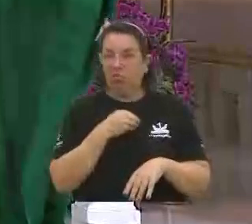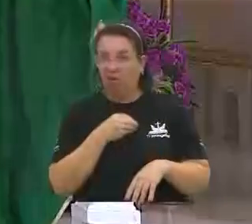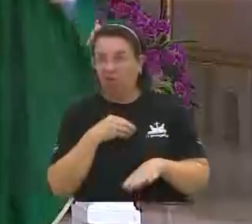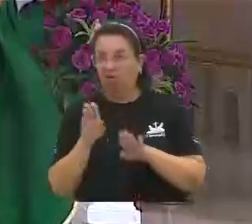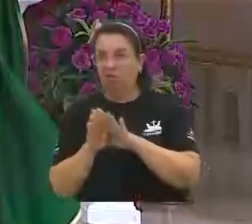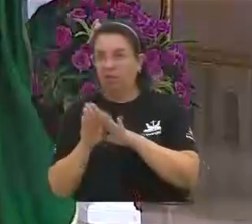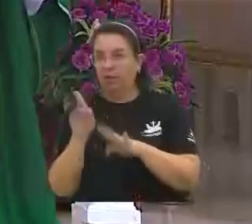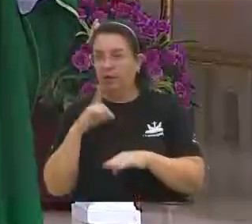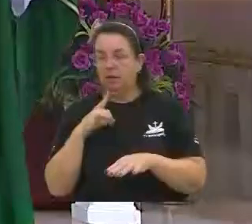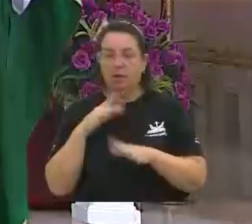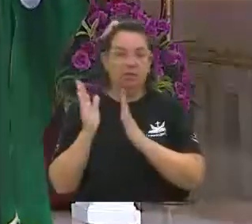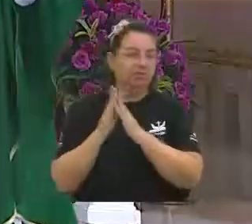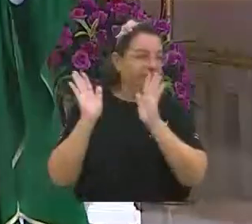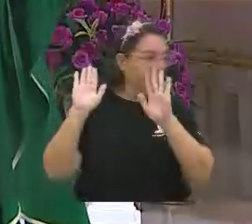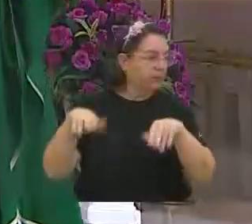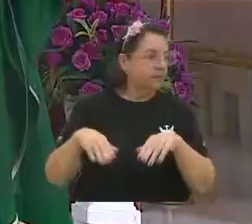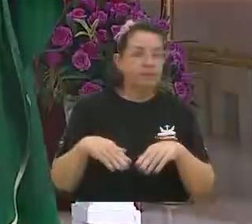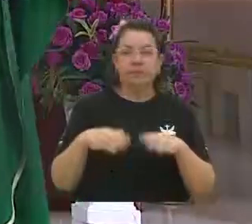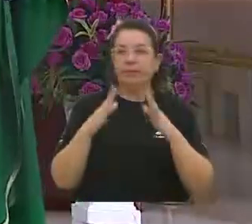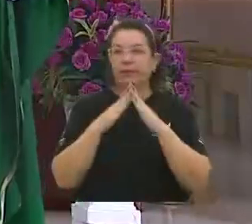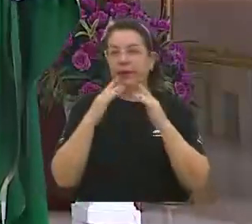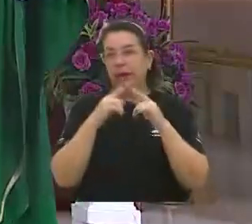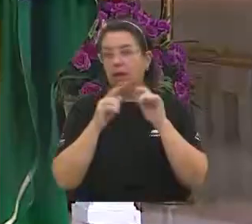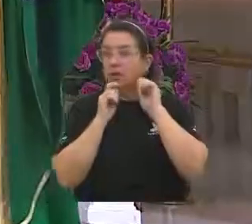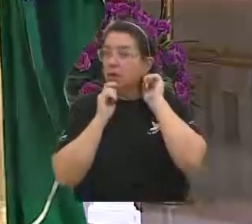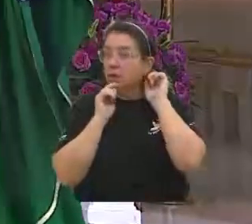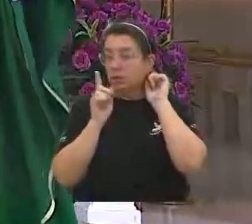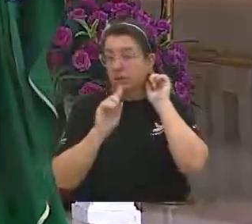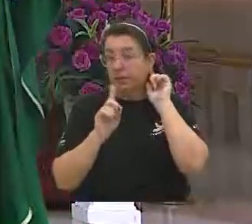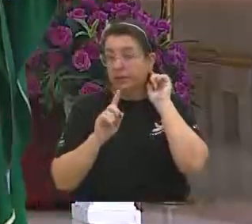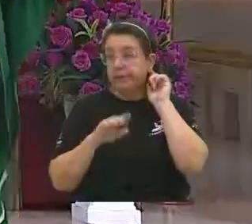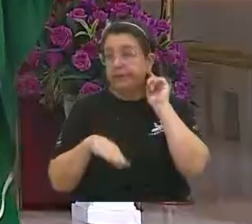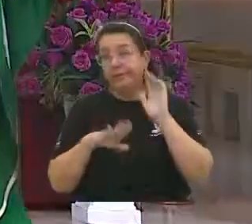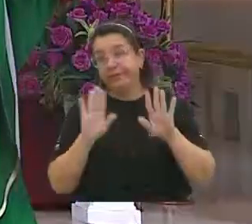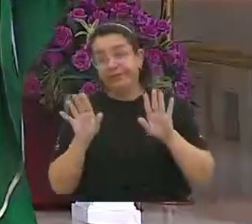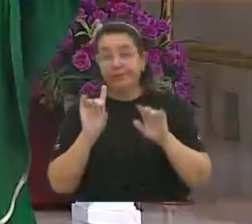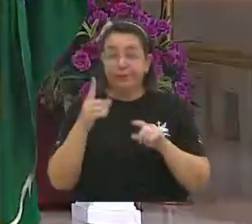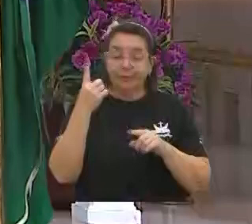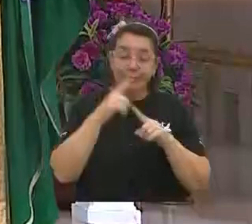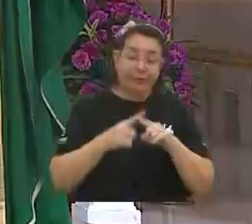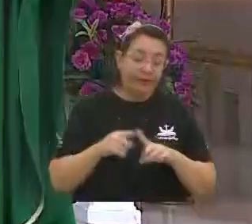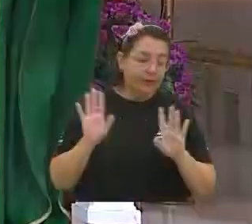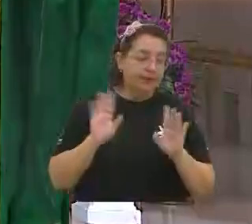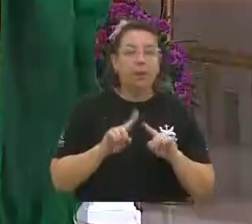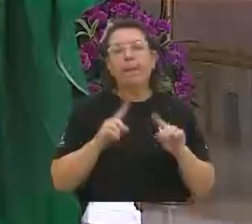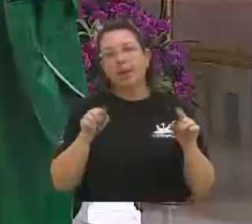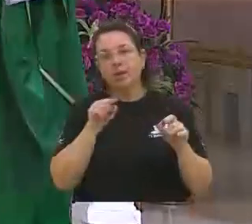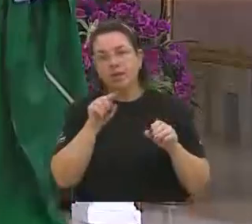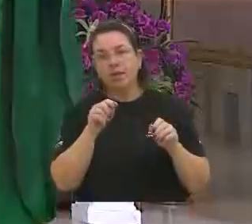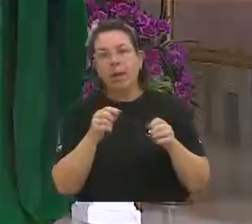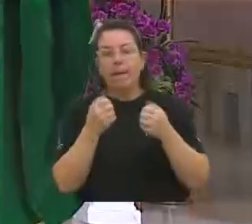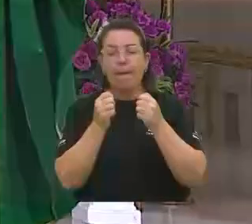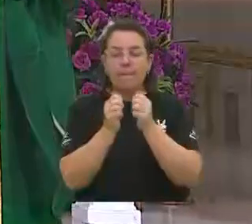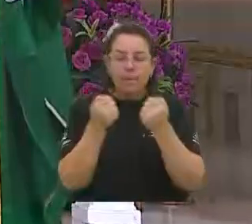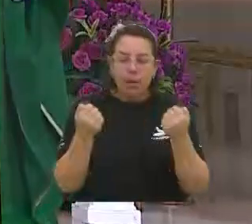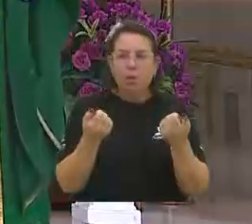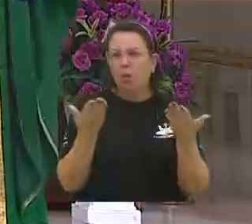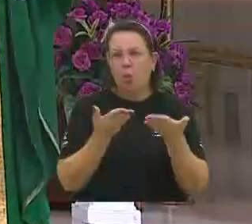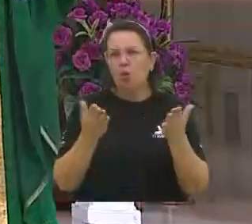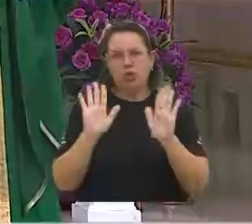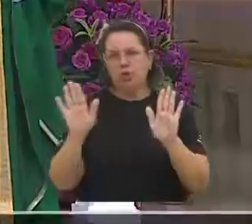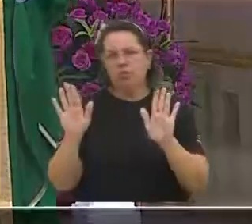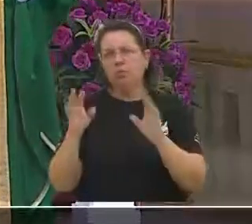horas para a igreja não tem ainda a gente faz uma vez no ano Mas você vai comprar pão será um jeito